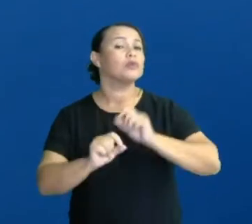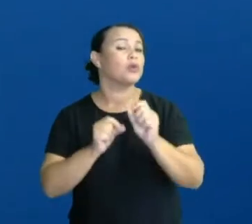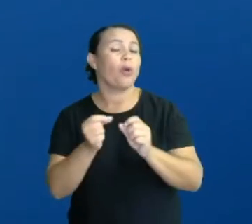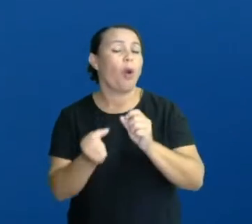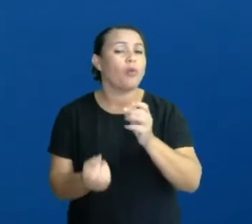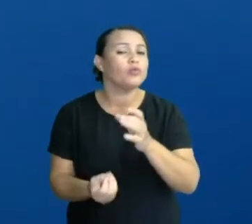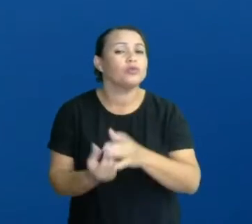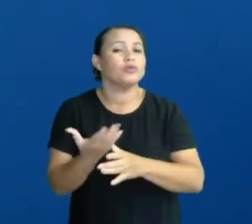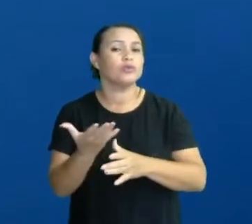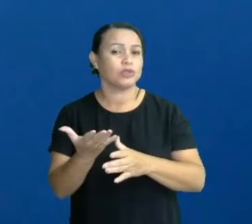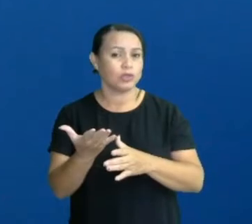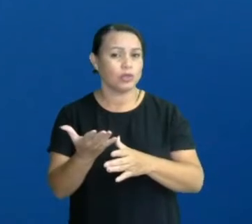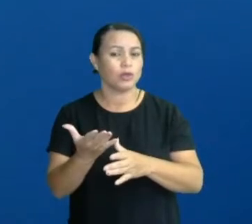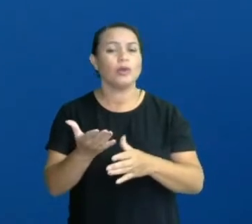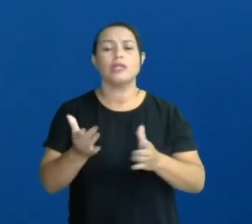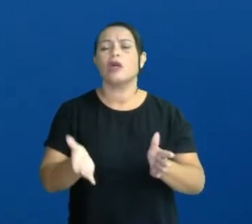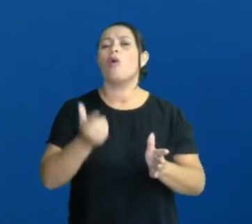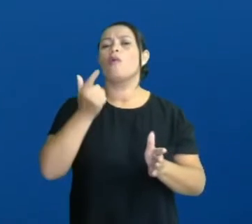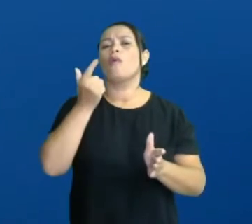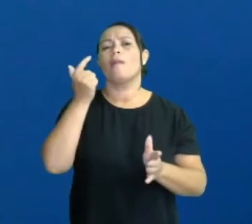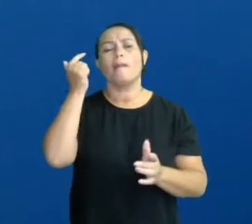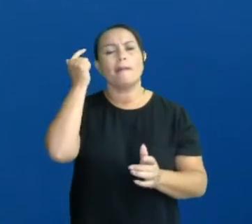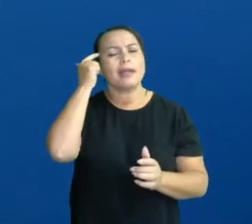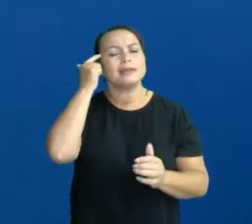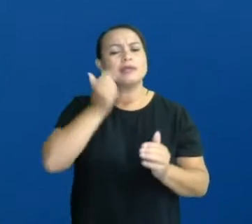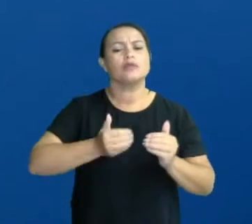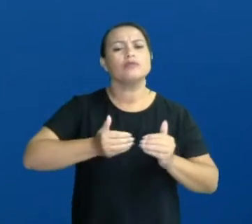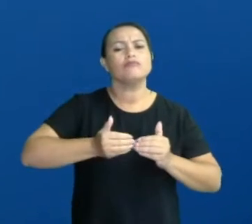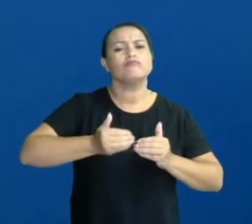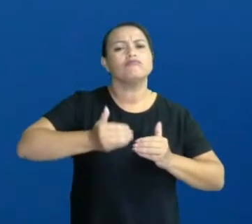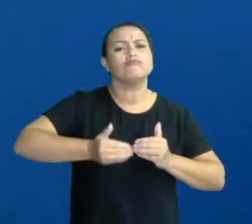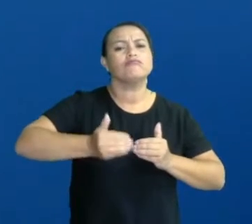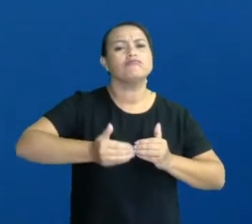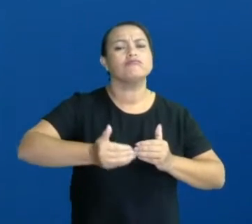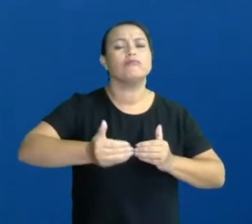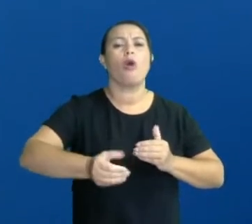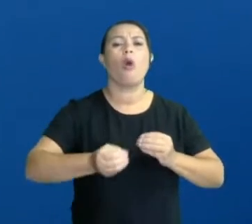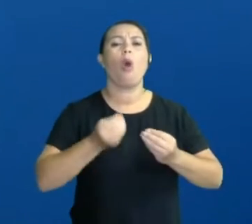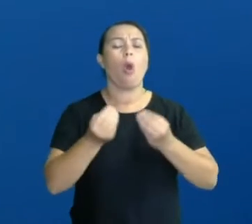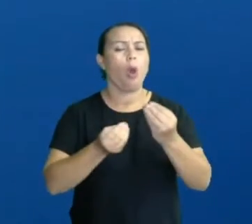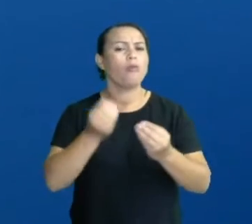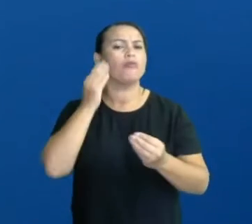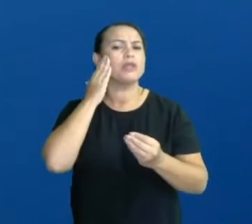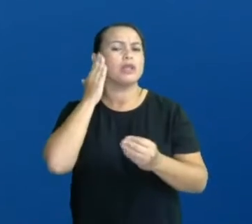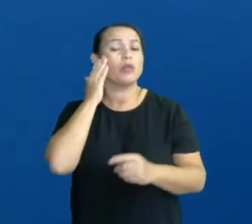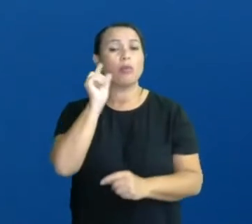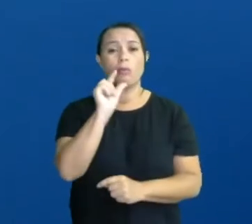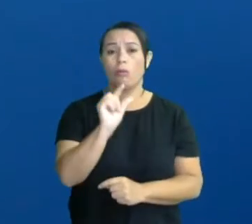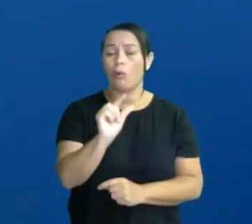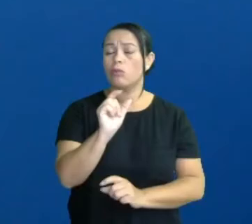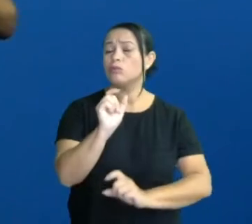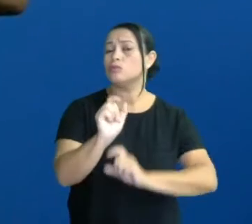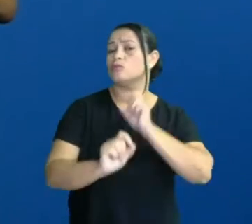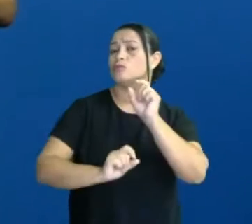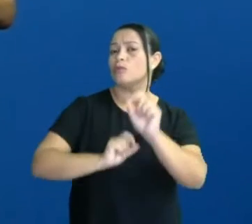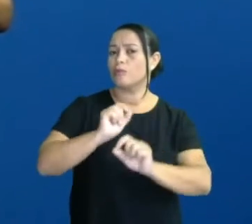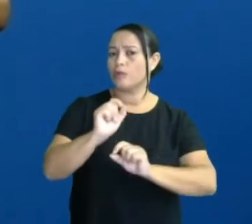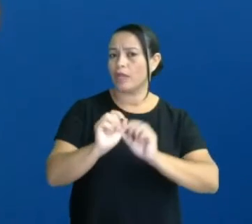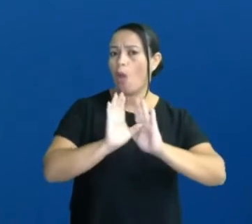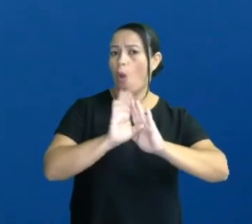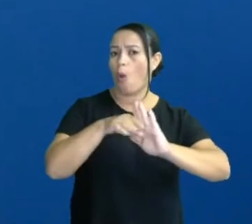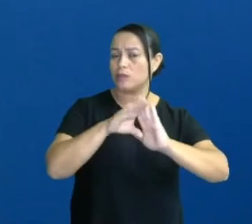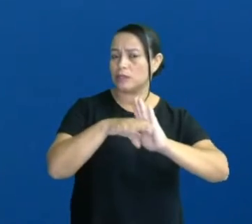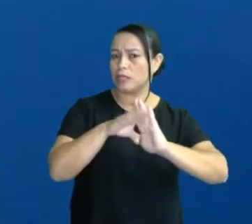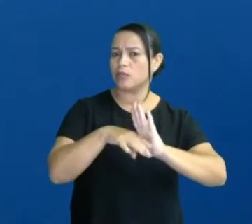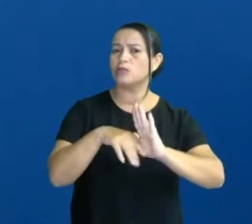quê? Então, seguindo esses passos, a gente vai entender um pouco sobre